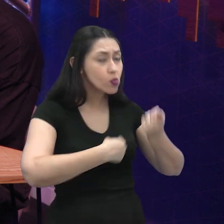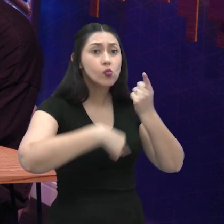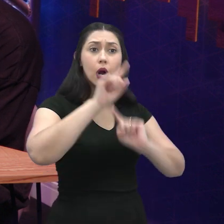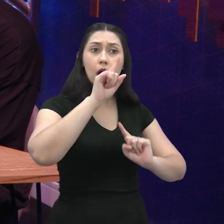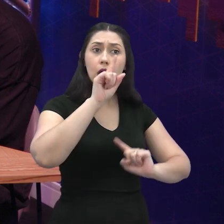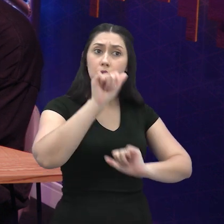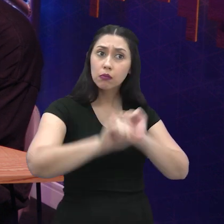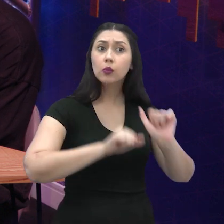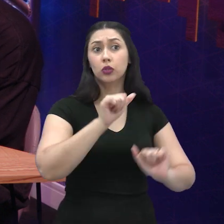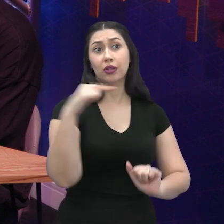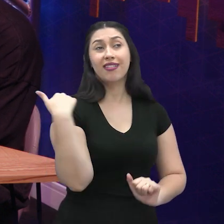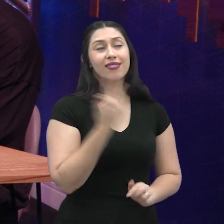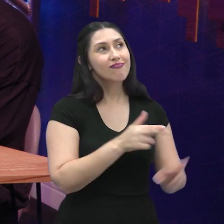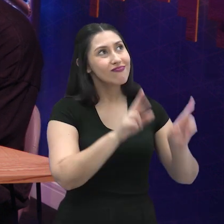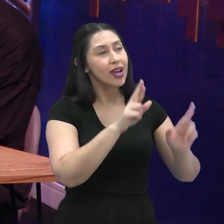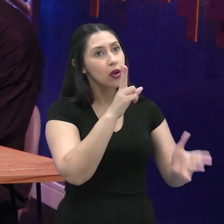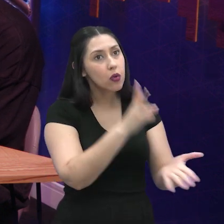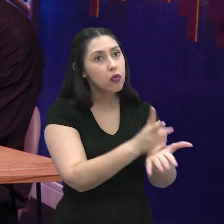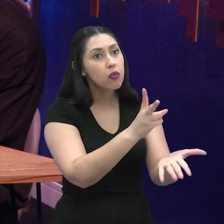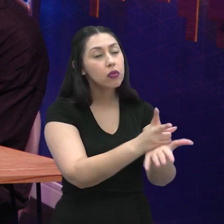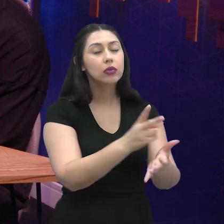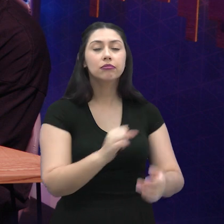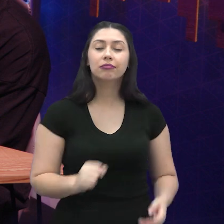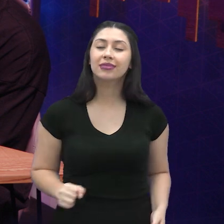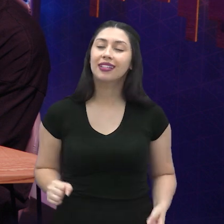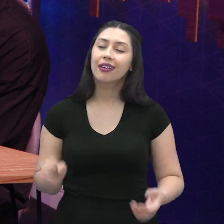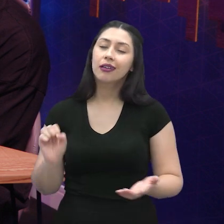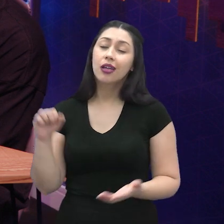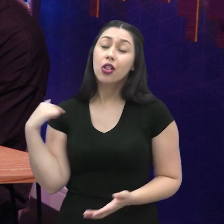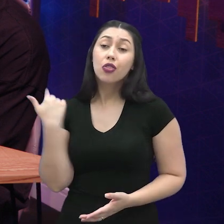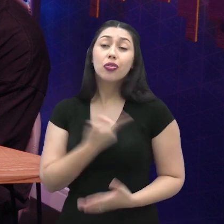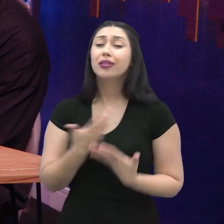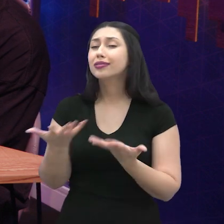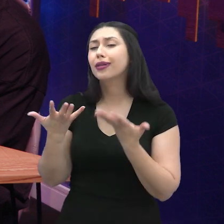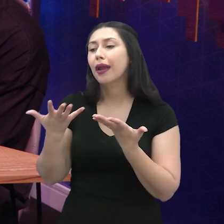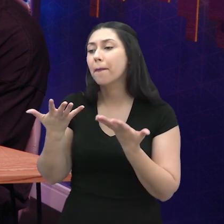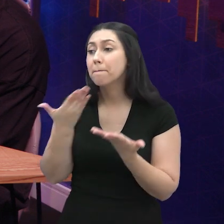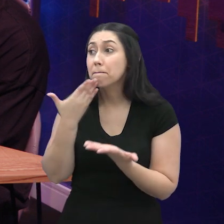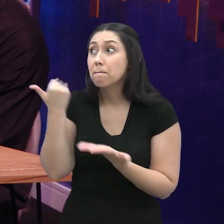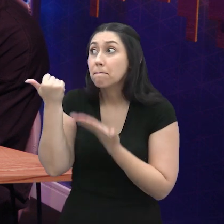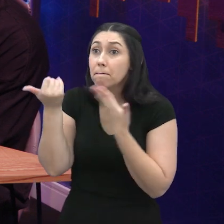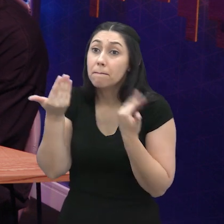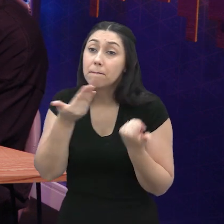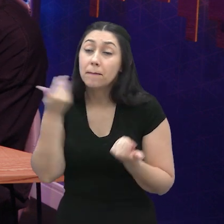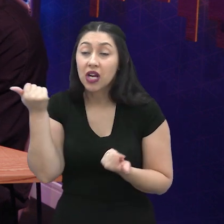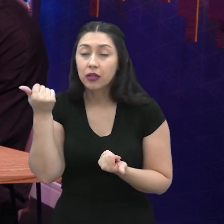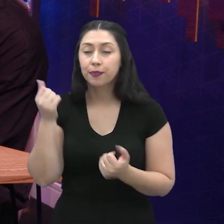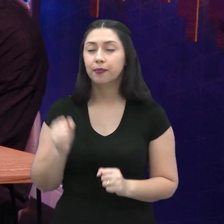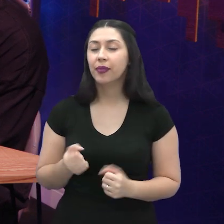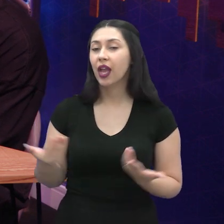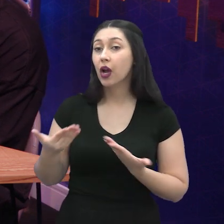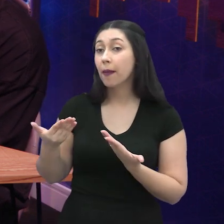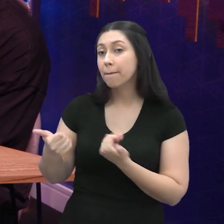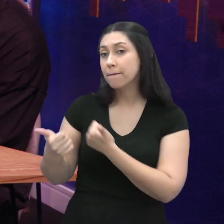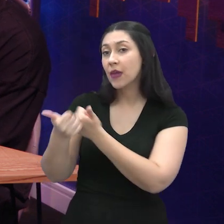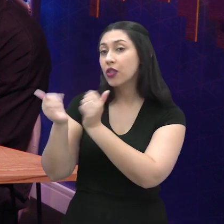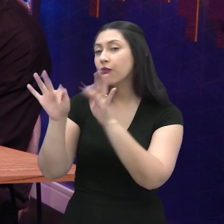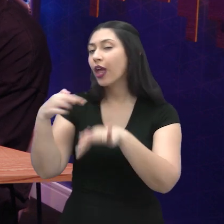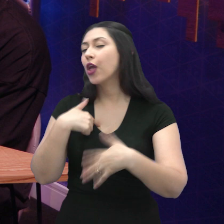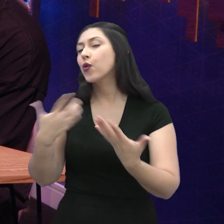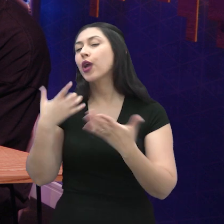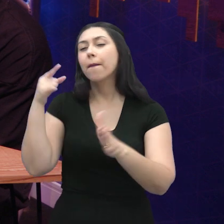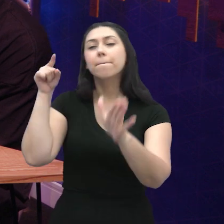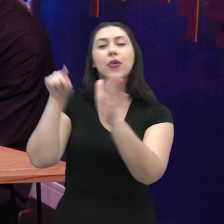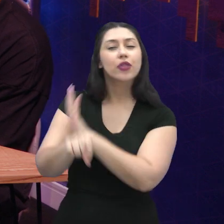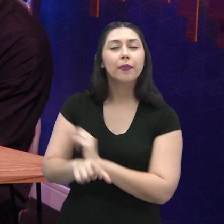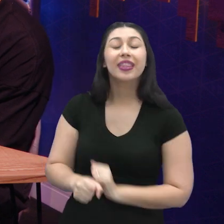elas mudam e a gente espera que isso aconteça mesmo. Acho que faz parte da gente, né, querer melhorias, né? Pra gente caminhar pro final,